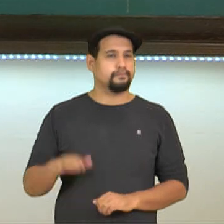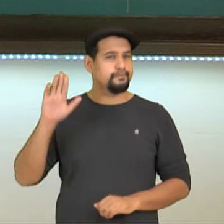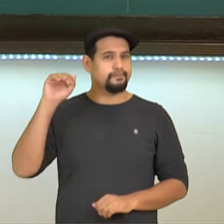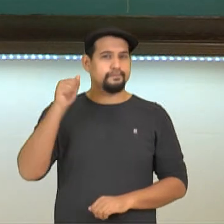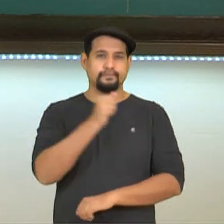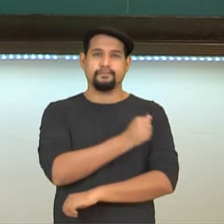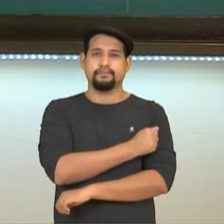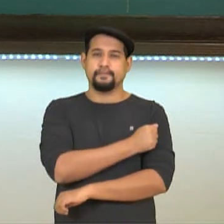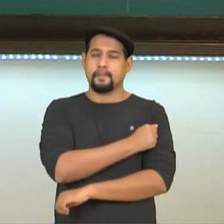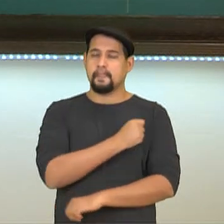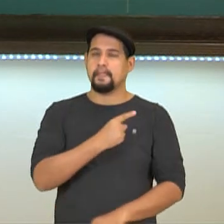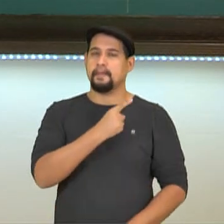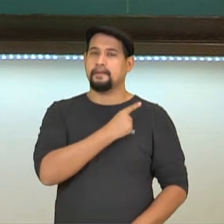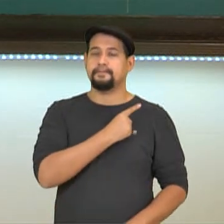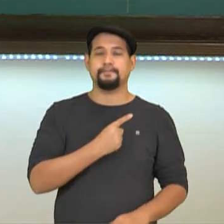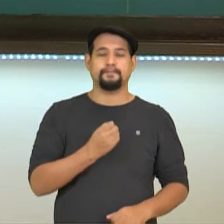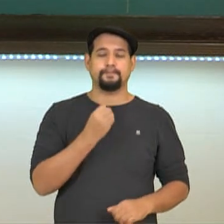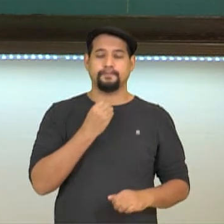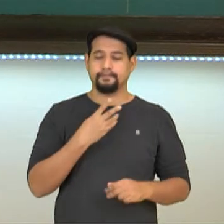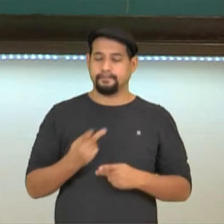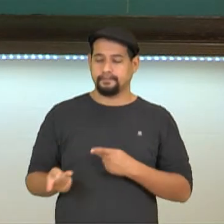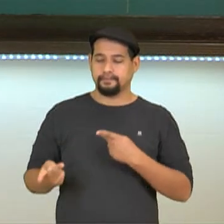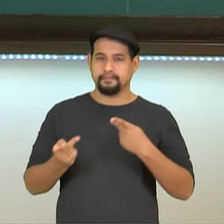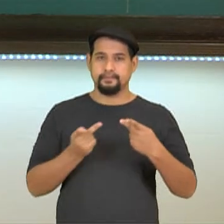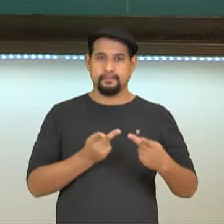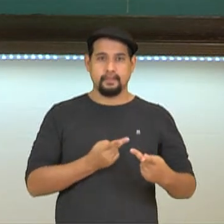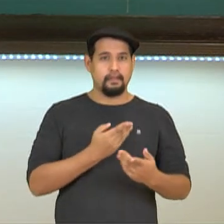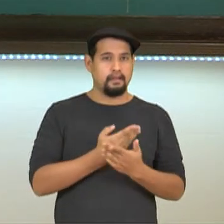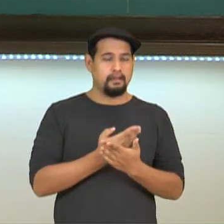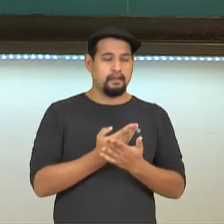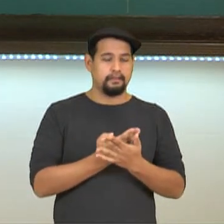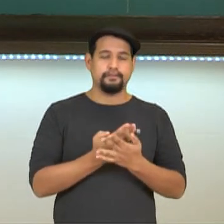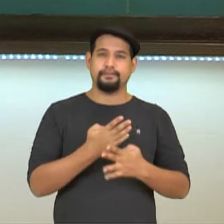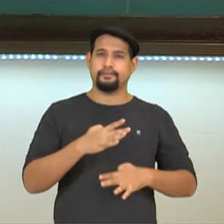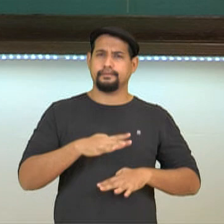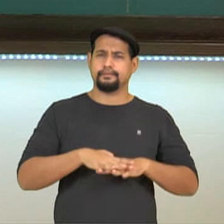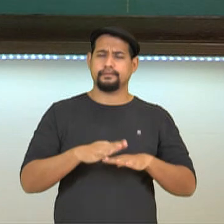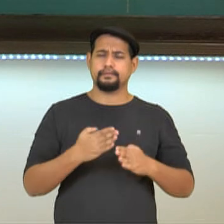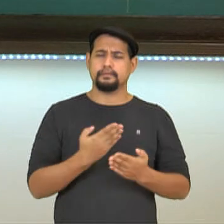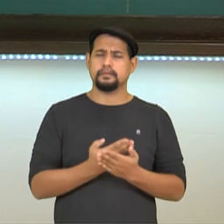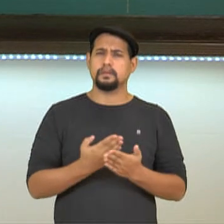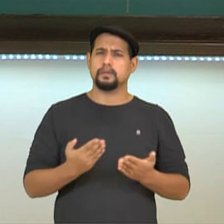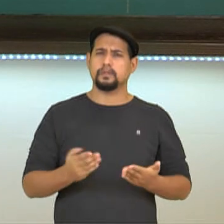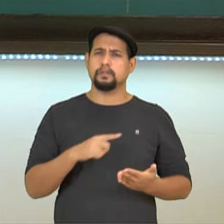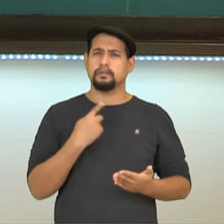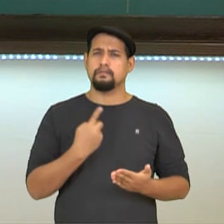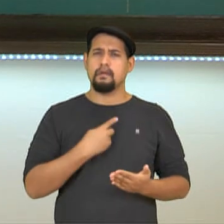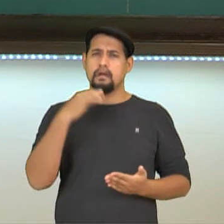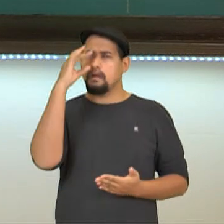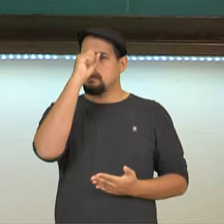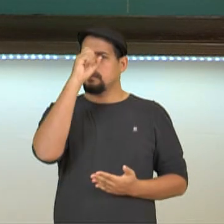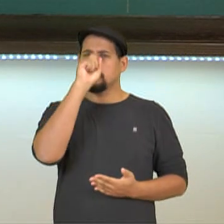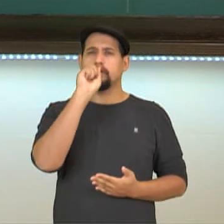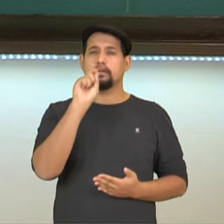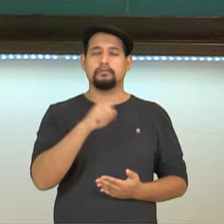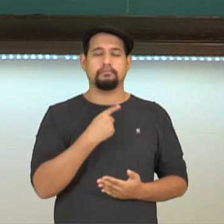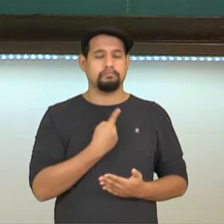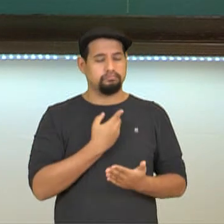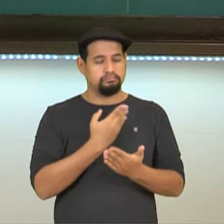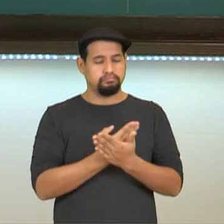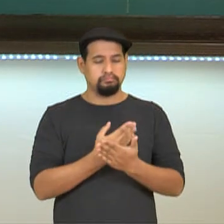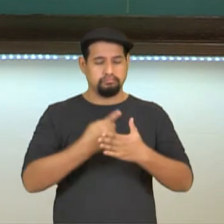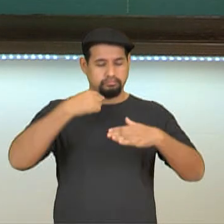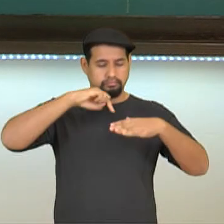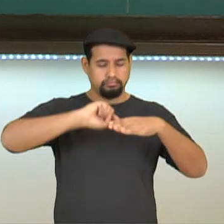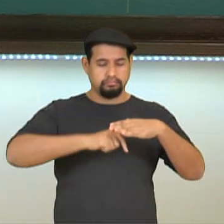Olá, estudante da primeira série. Seja bem-vindo a mais uma aula de matemática. Nessa aula, nós vamos aprofundar um pouco os nossos estudos em